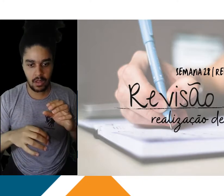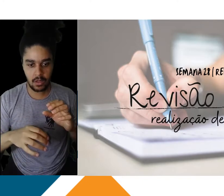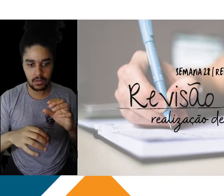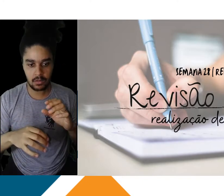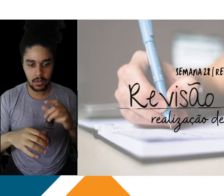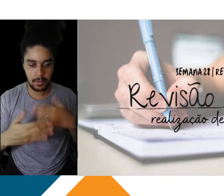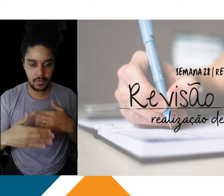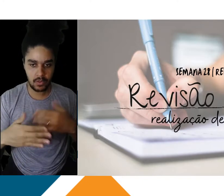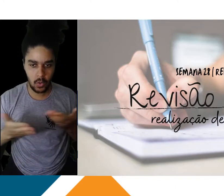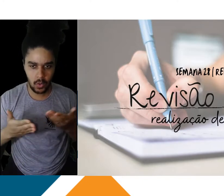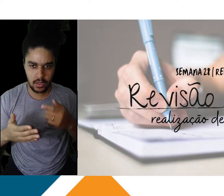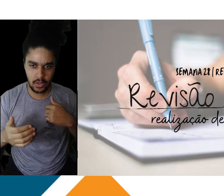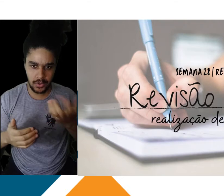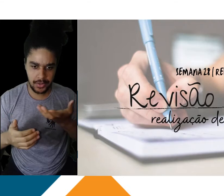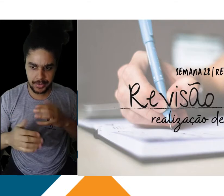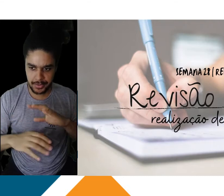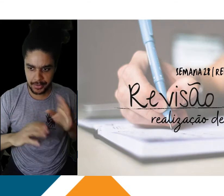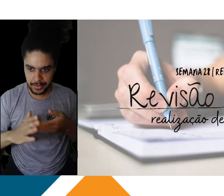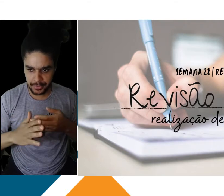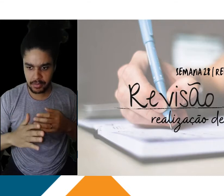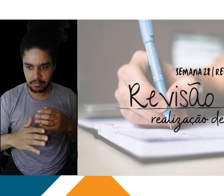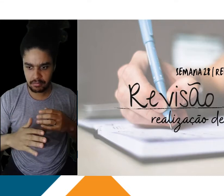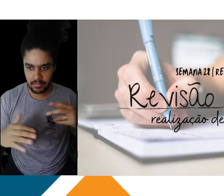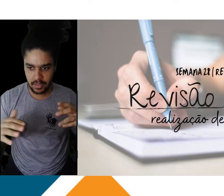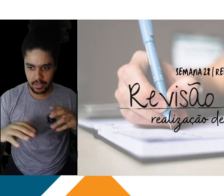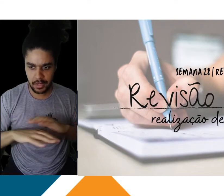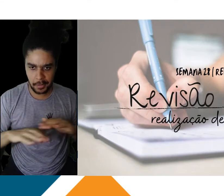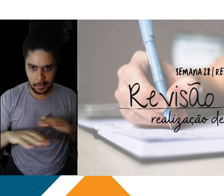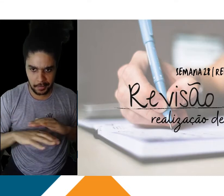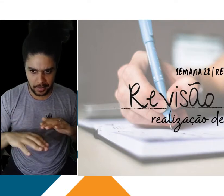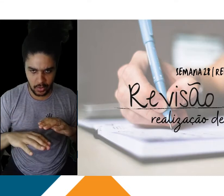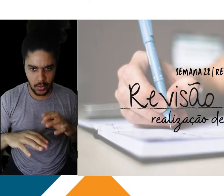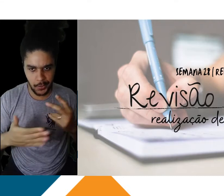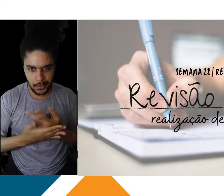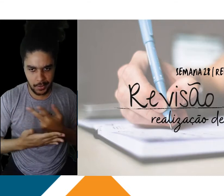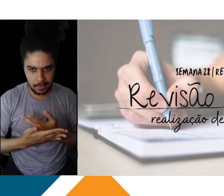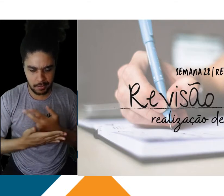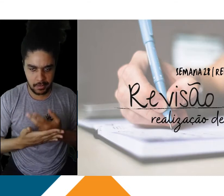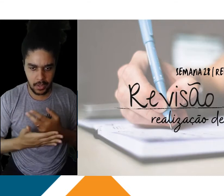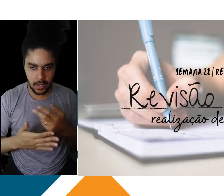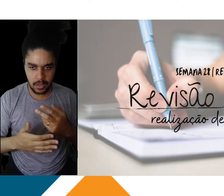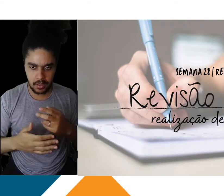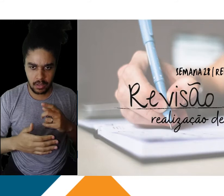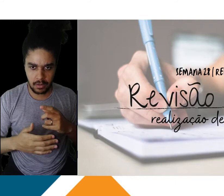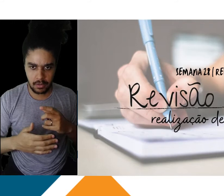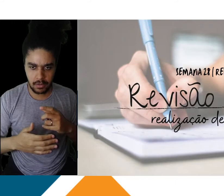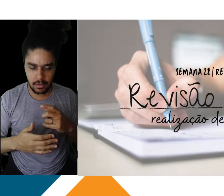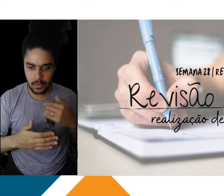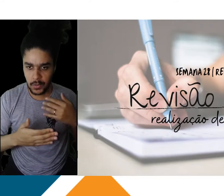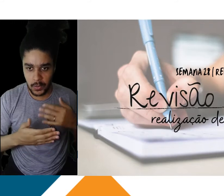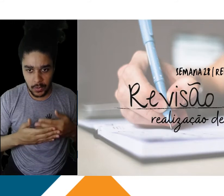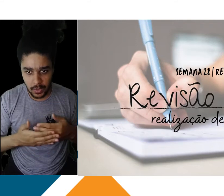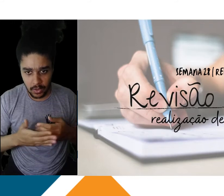revisão do simulado de vocês, e hoje eu quero que todo mundo acabe de uma vez por todas com alguns errinhos que podem vir a